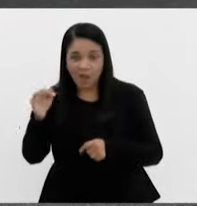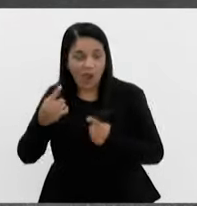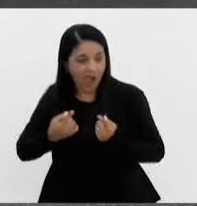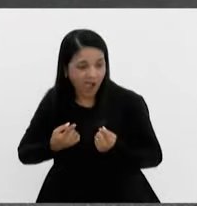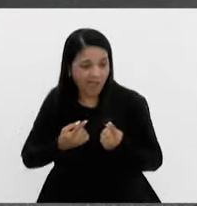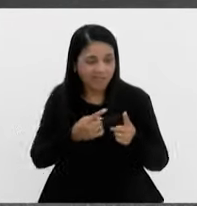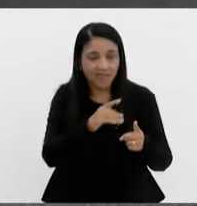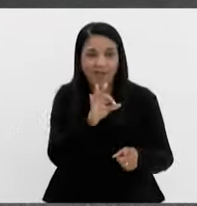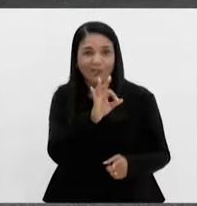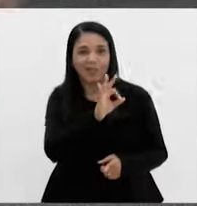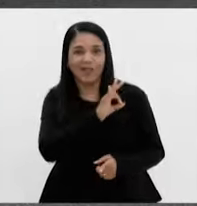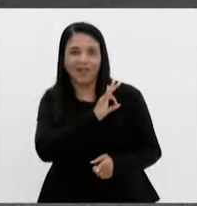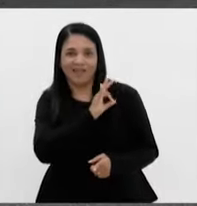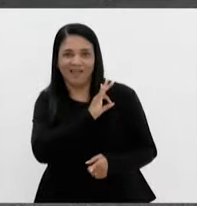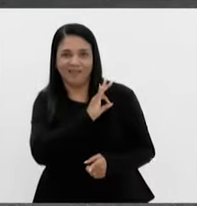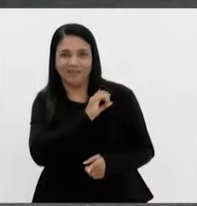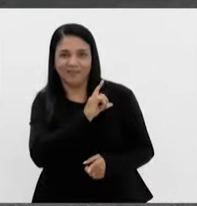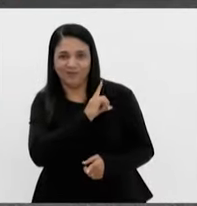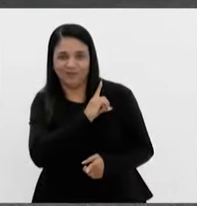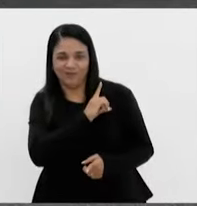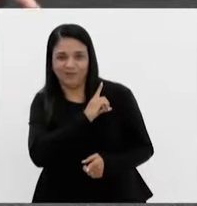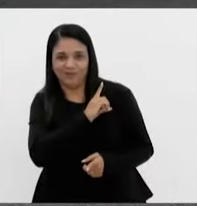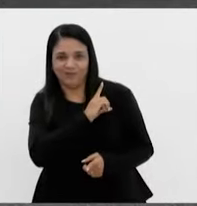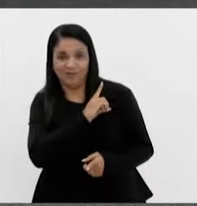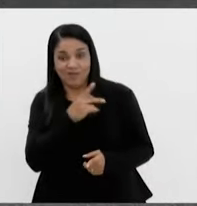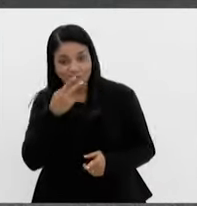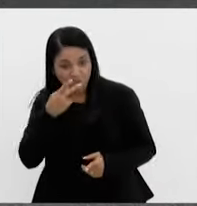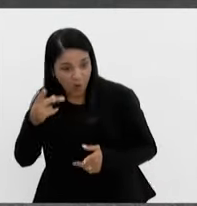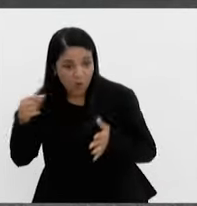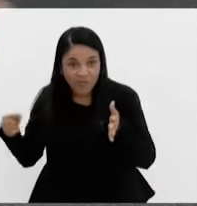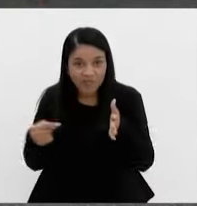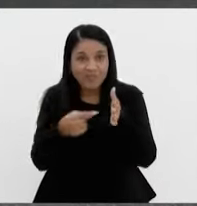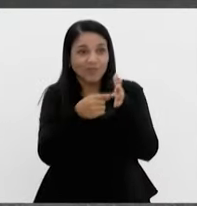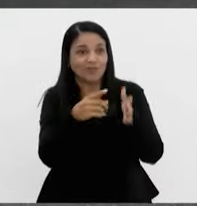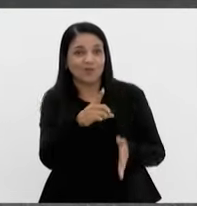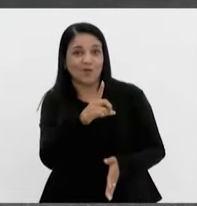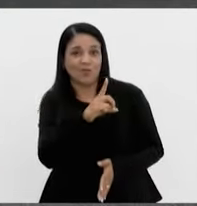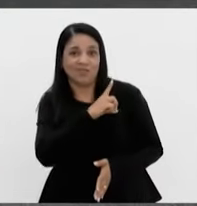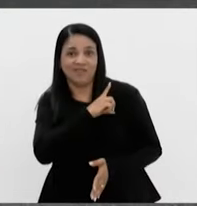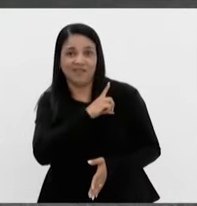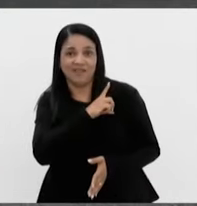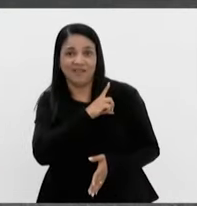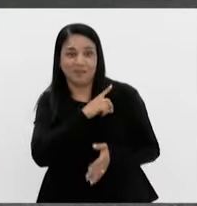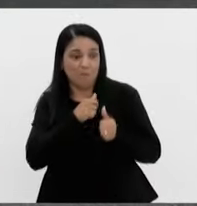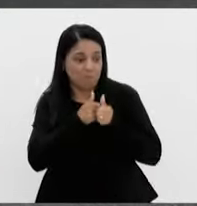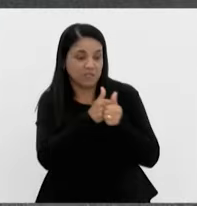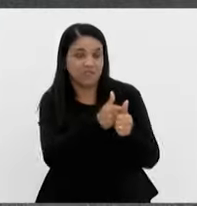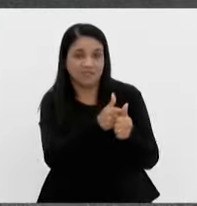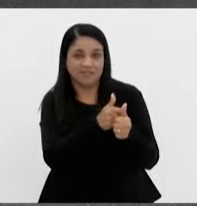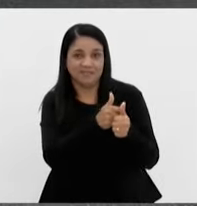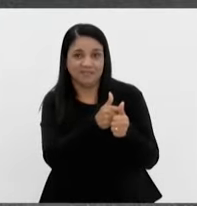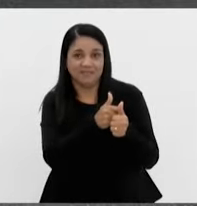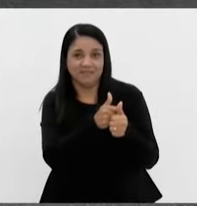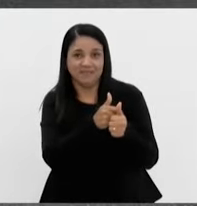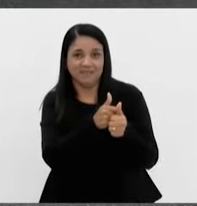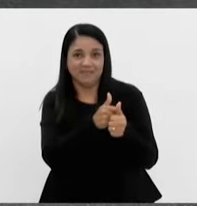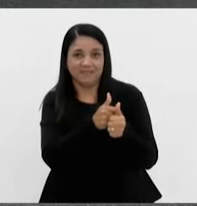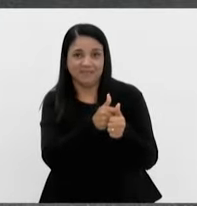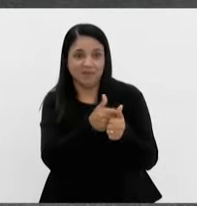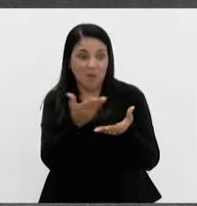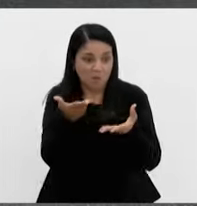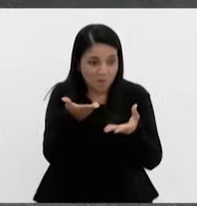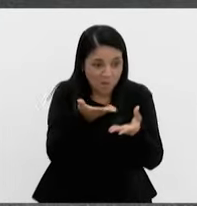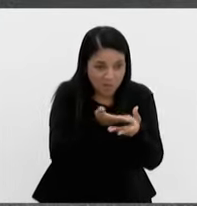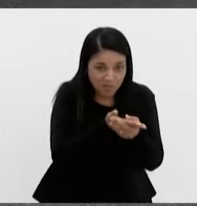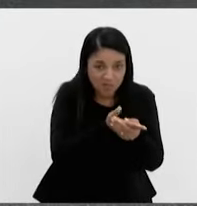investigações Ele falou que vai denunciar o delegado porque é uma perseguição ora um inquérito onde